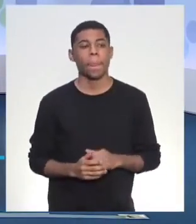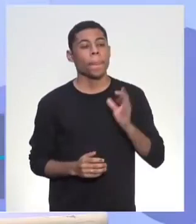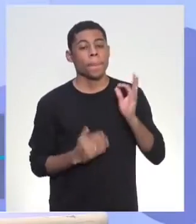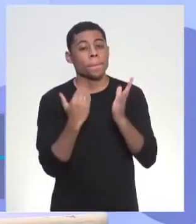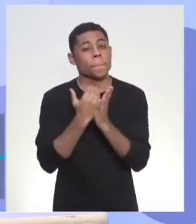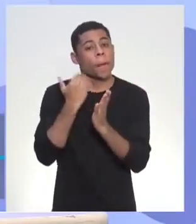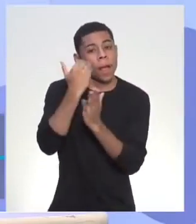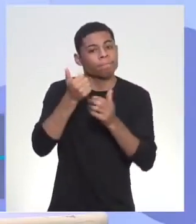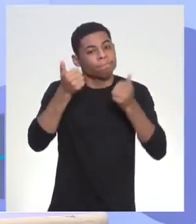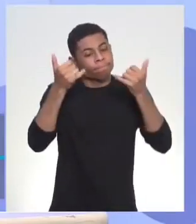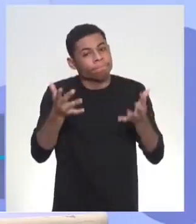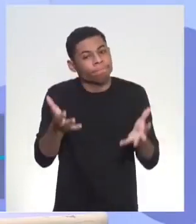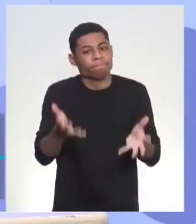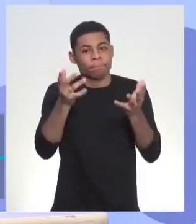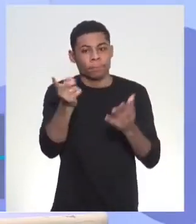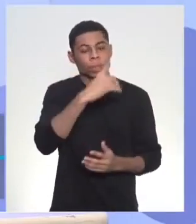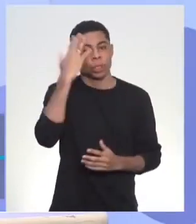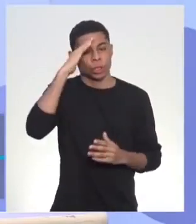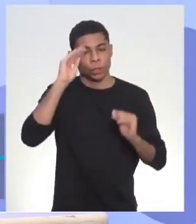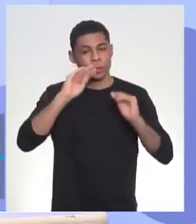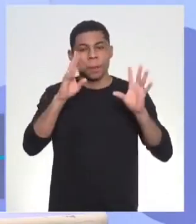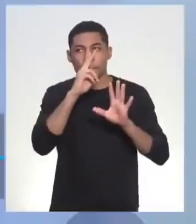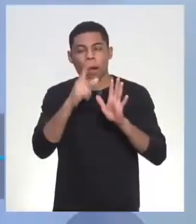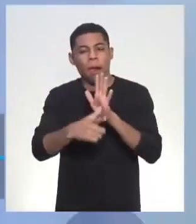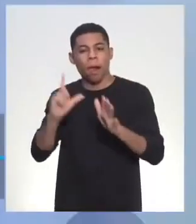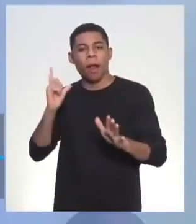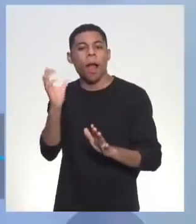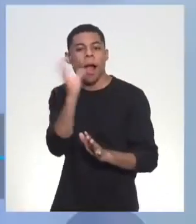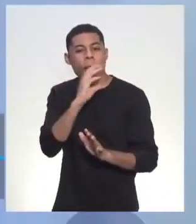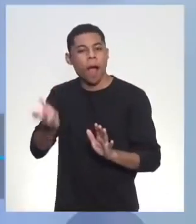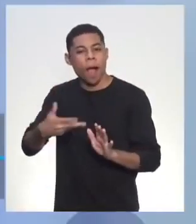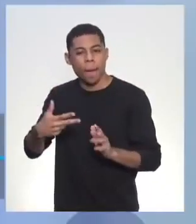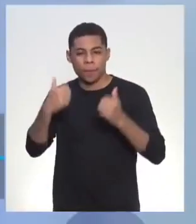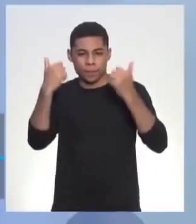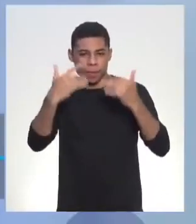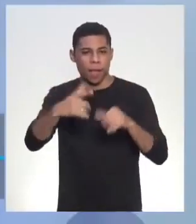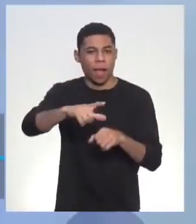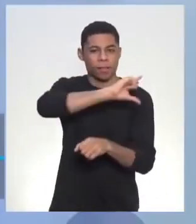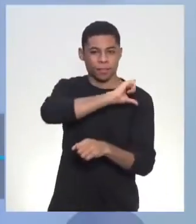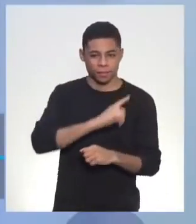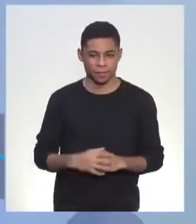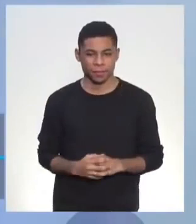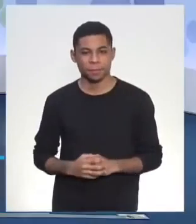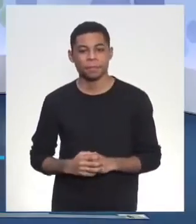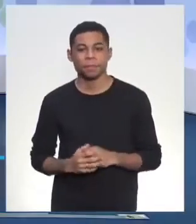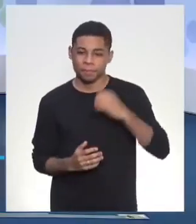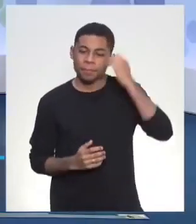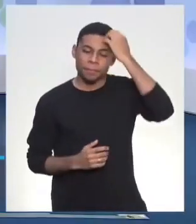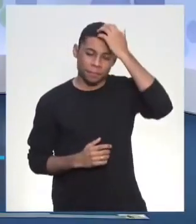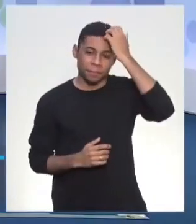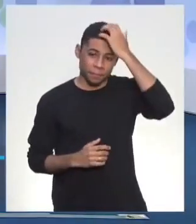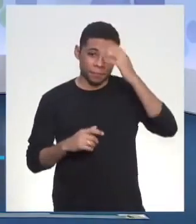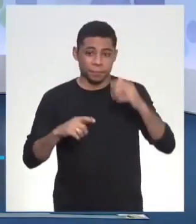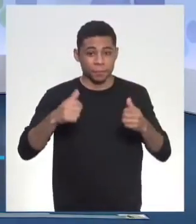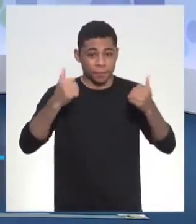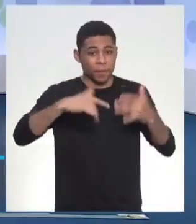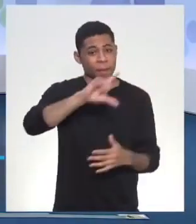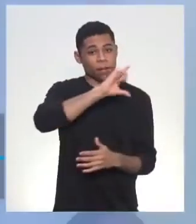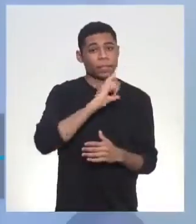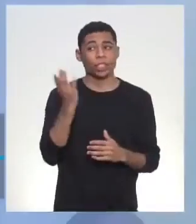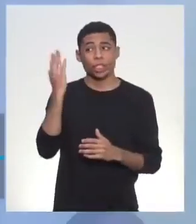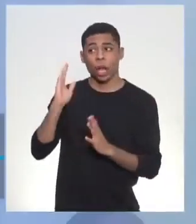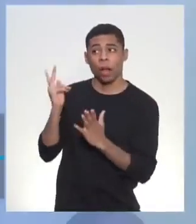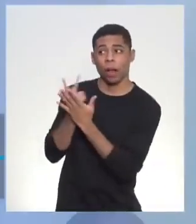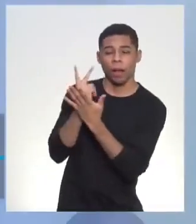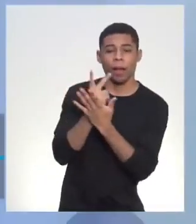Intensificando o processo. Intensificando o processo. A gente está agilizando, como os alunos gostam de dizer. Agilizamos o processo aí. Ele estava acontecendo,